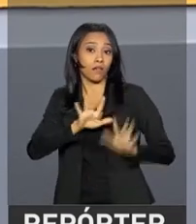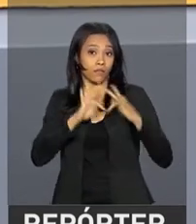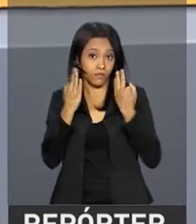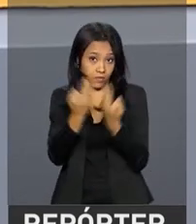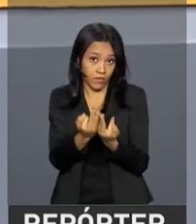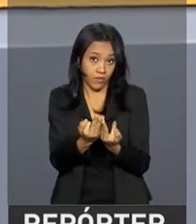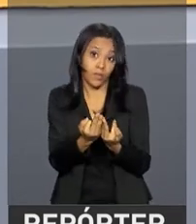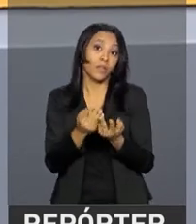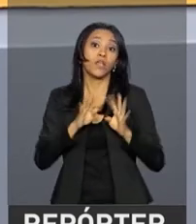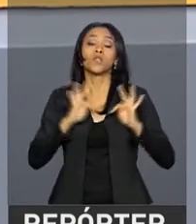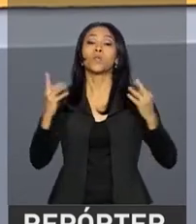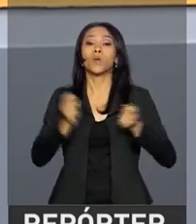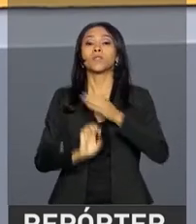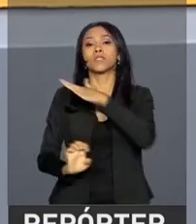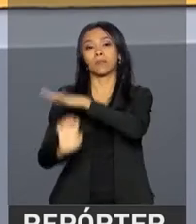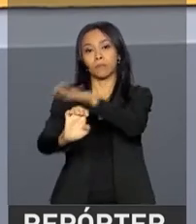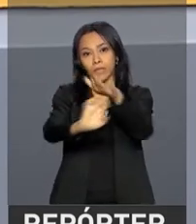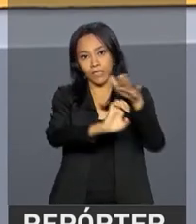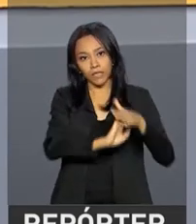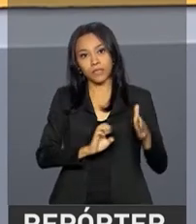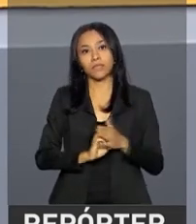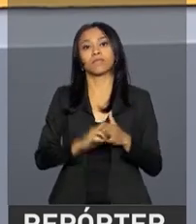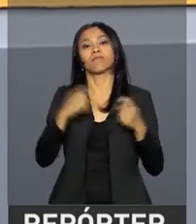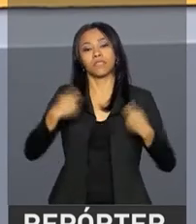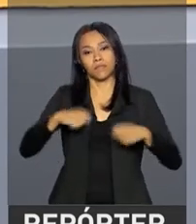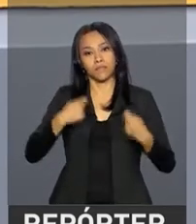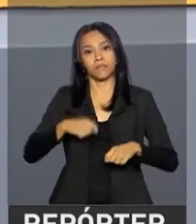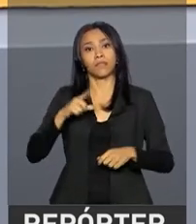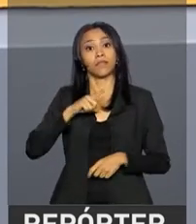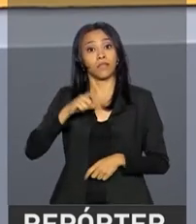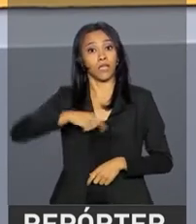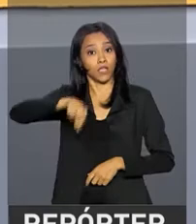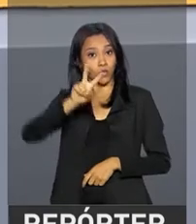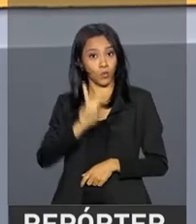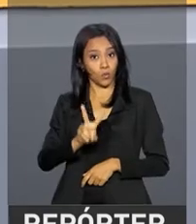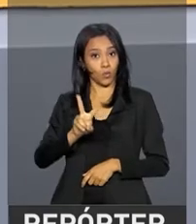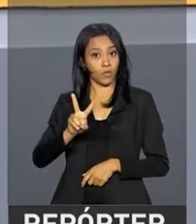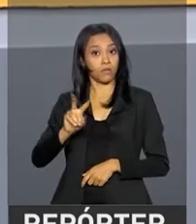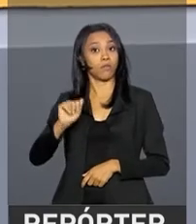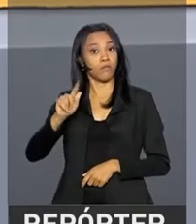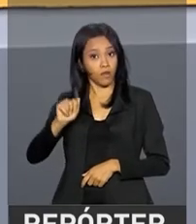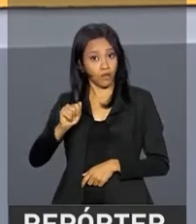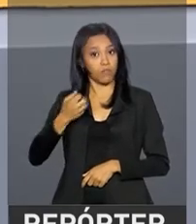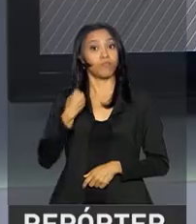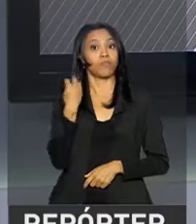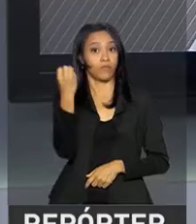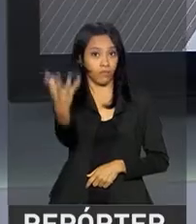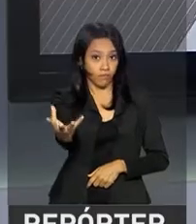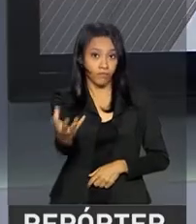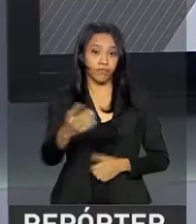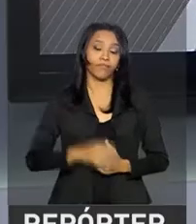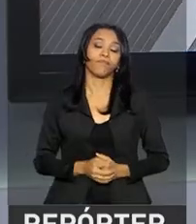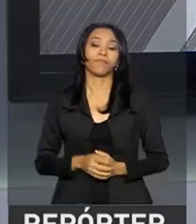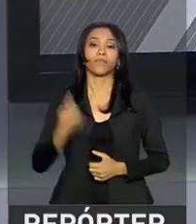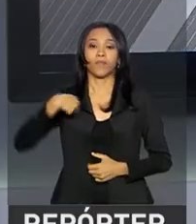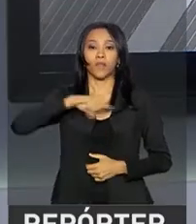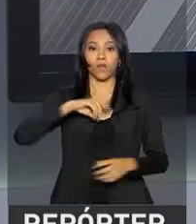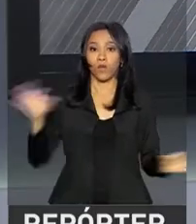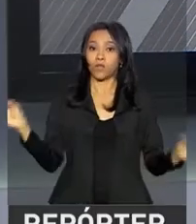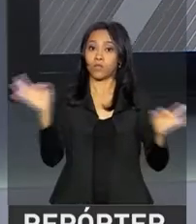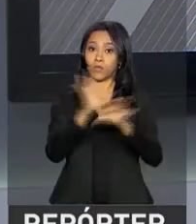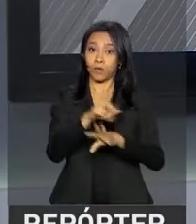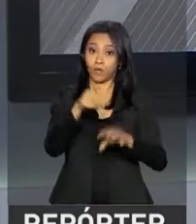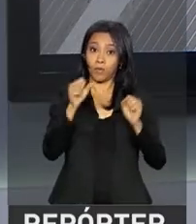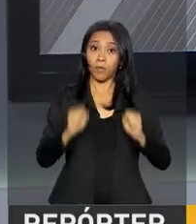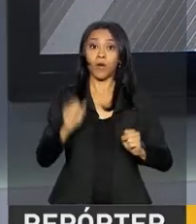empresa de transporte interestadual é obrigado a reservar pelo menos dois assentos por viagem nós ficamos por aqui você